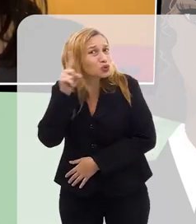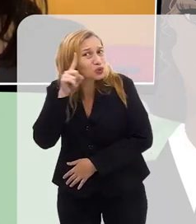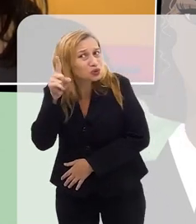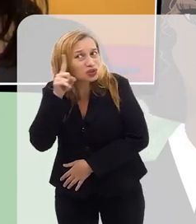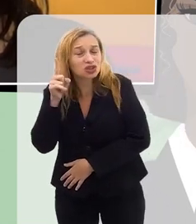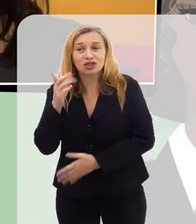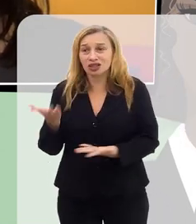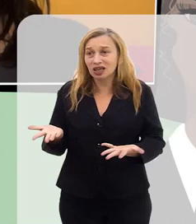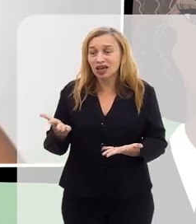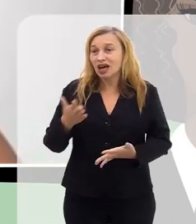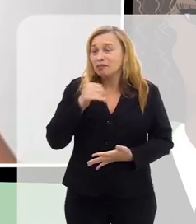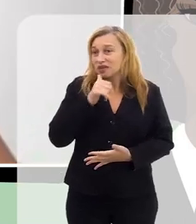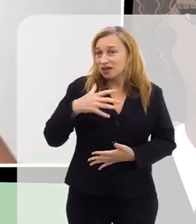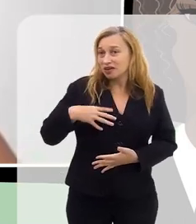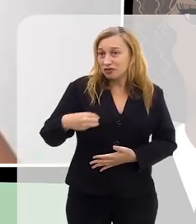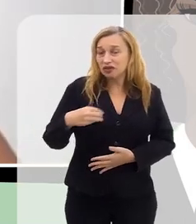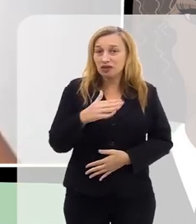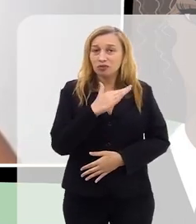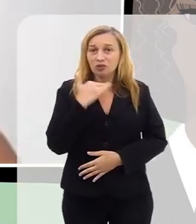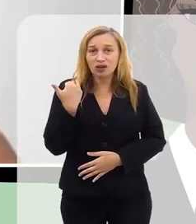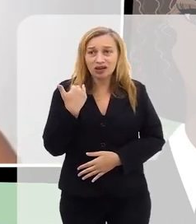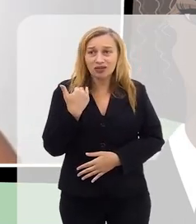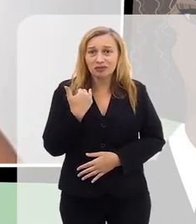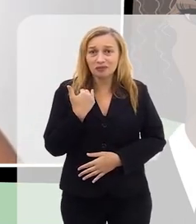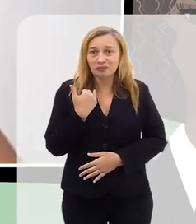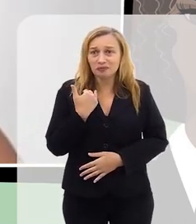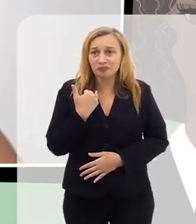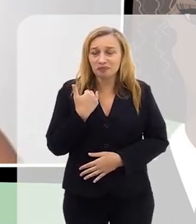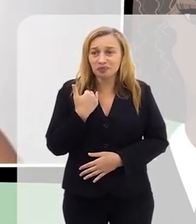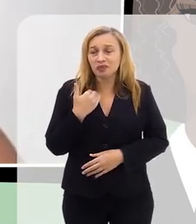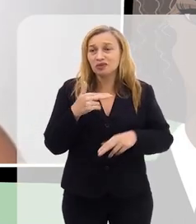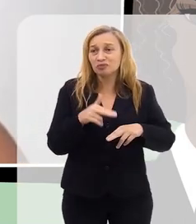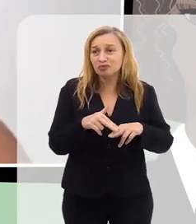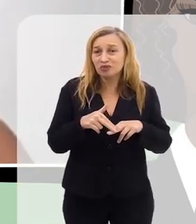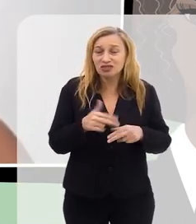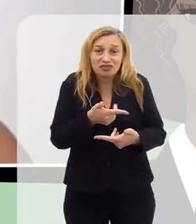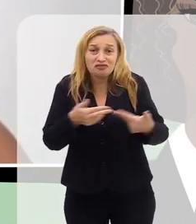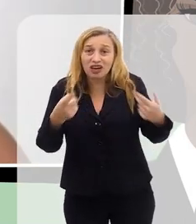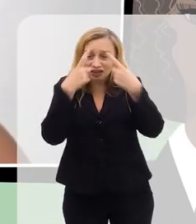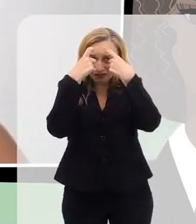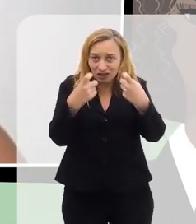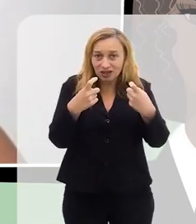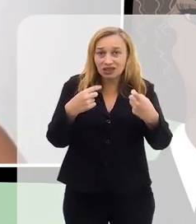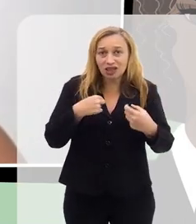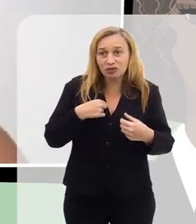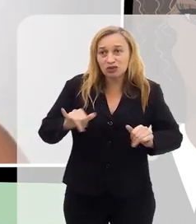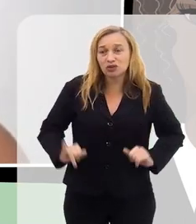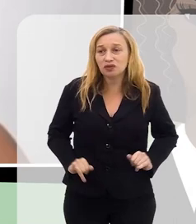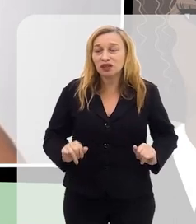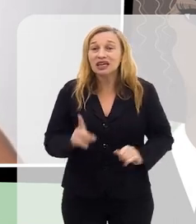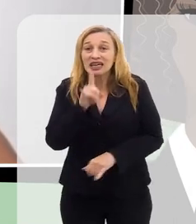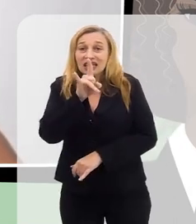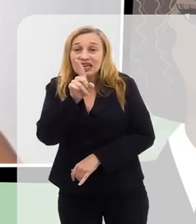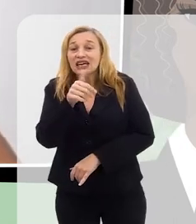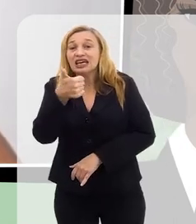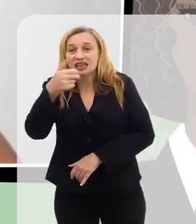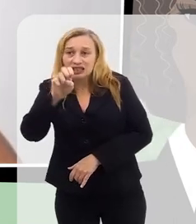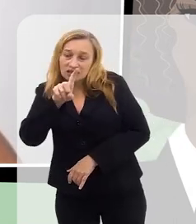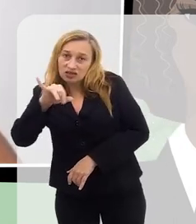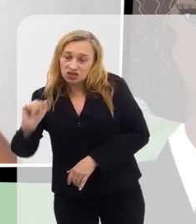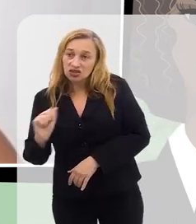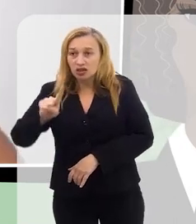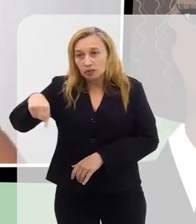os dias, né? No meu caso, a minha filha veio a óbito em decorrência de todas essas violências que eu sofri 15 dias após